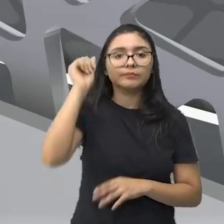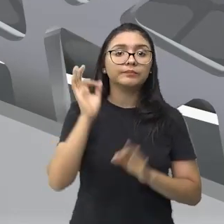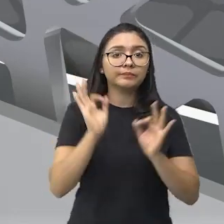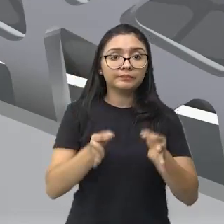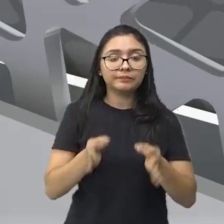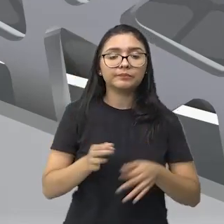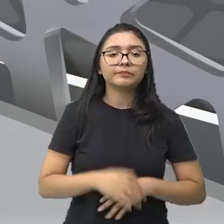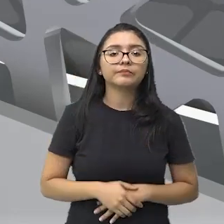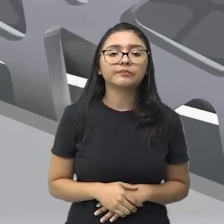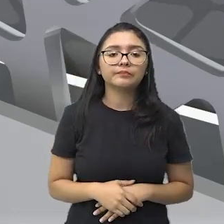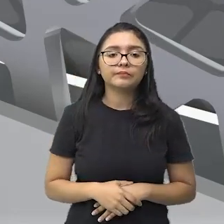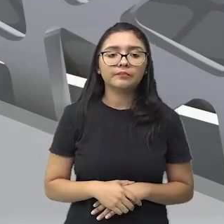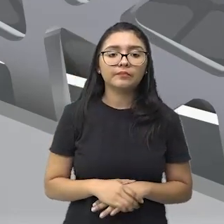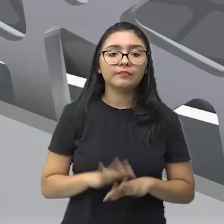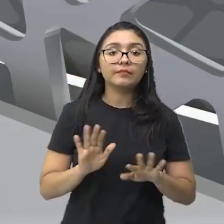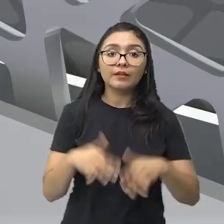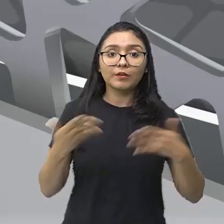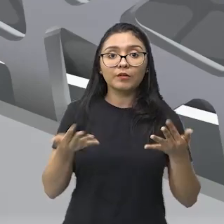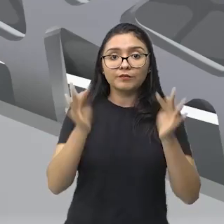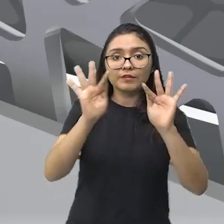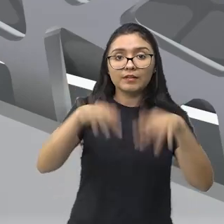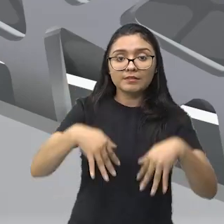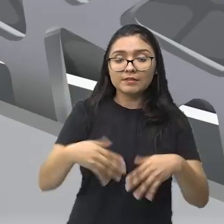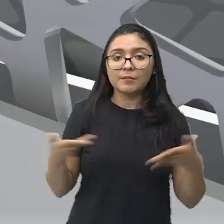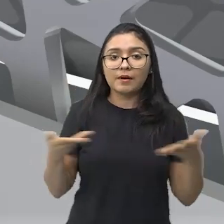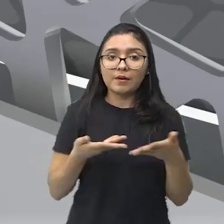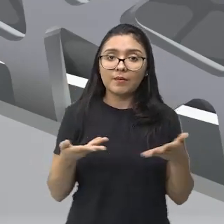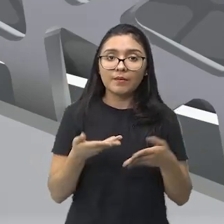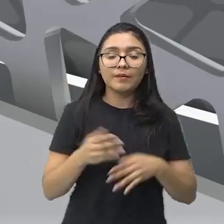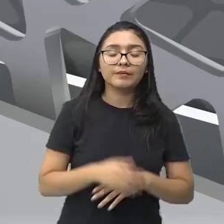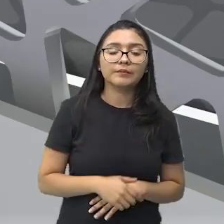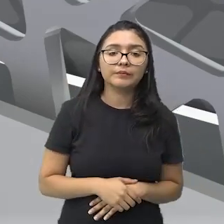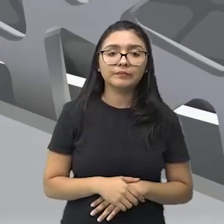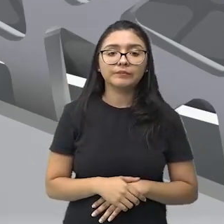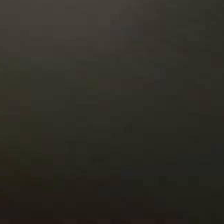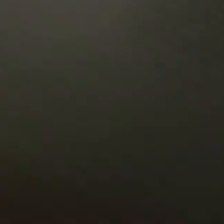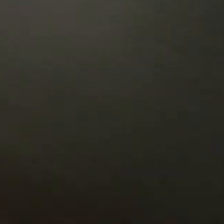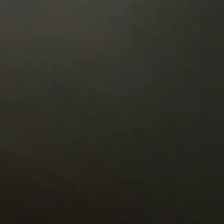do Amazonas, certo? Então, nós finalizamos esse momento